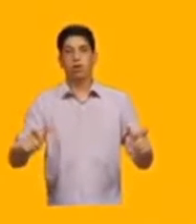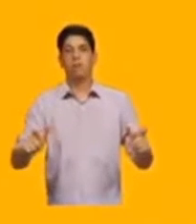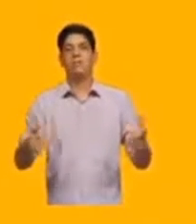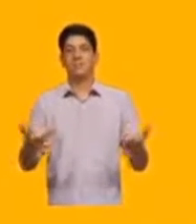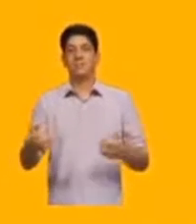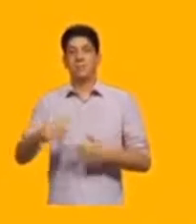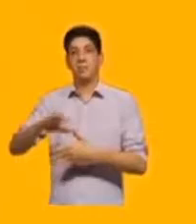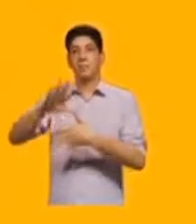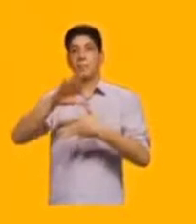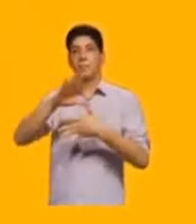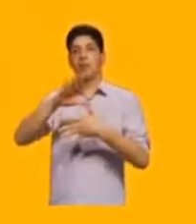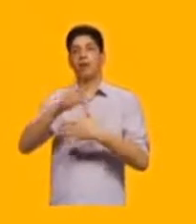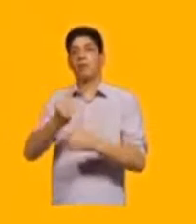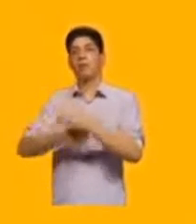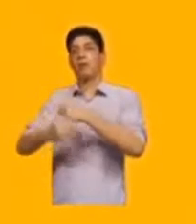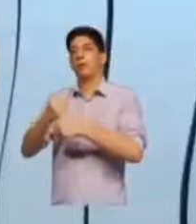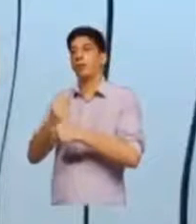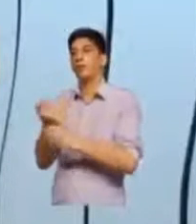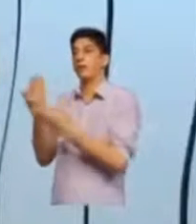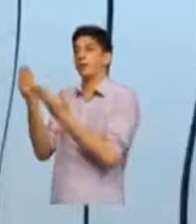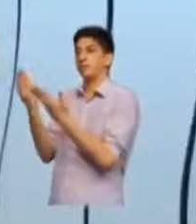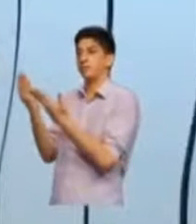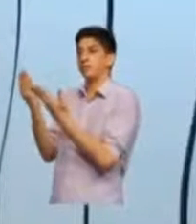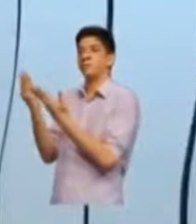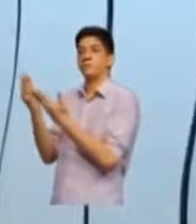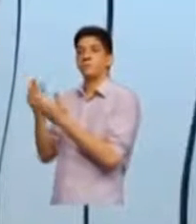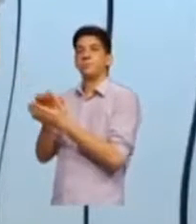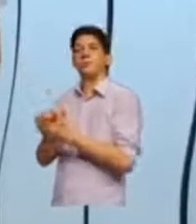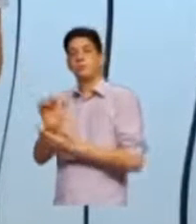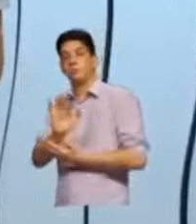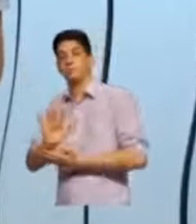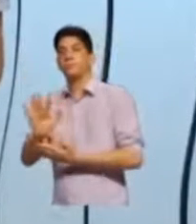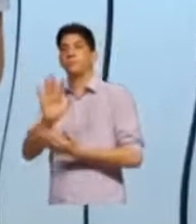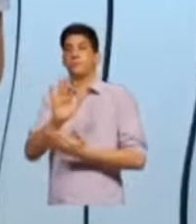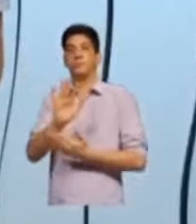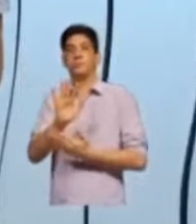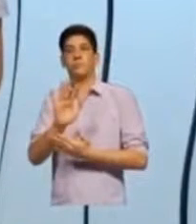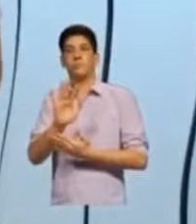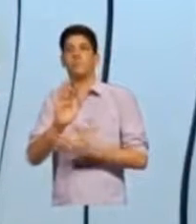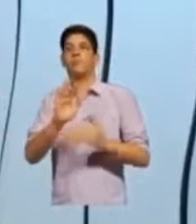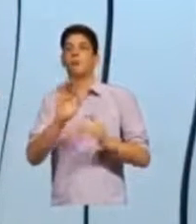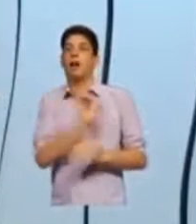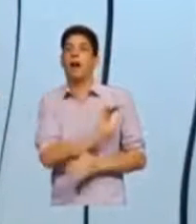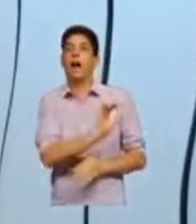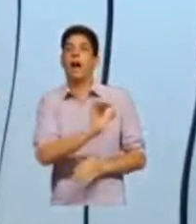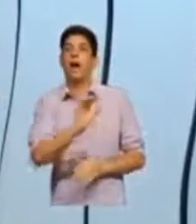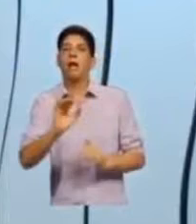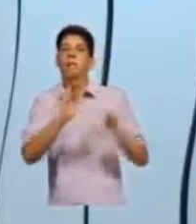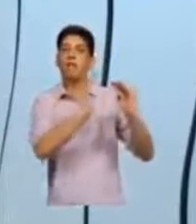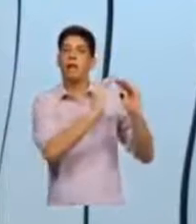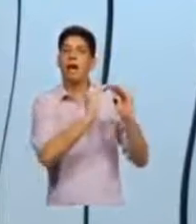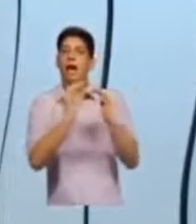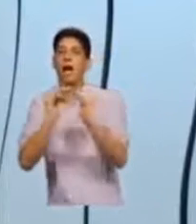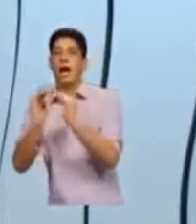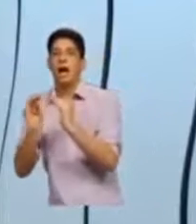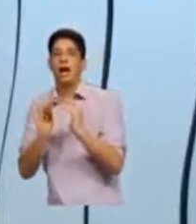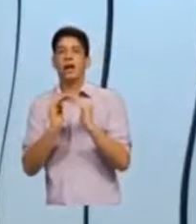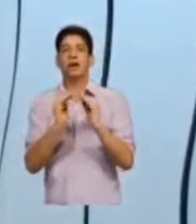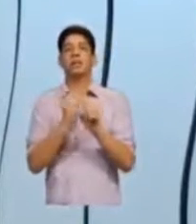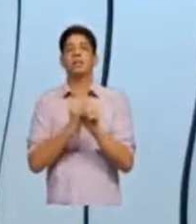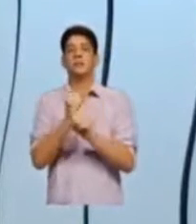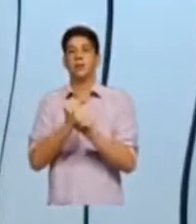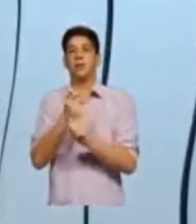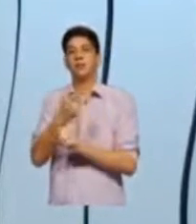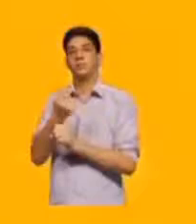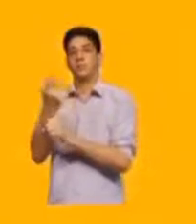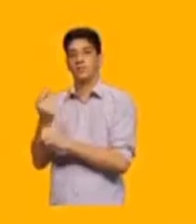são dos casos prováveis de dengue por município de residência no ano de 2019, aqui em Minas Gerais. Ó, reparem que